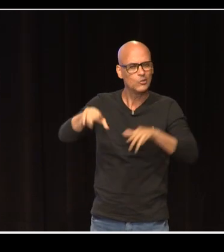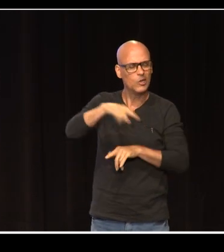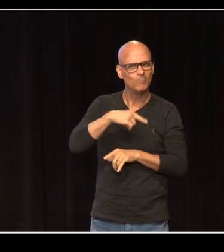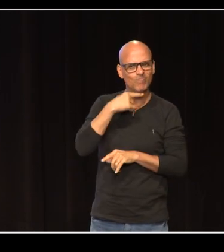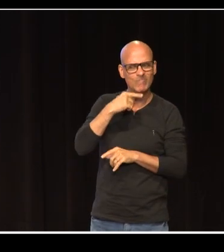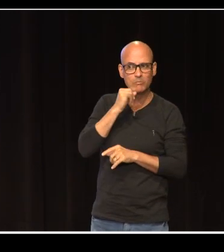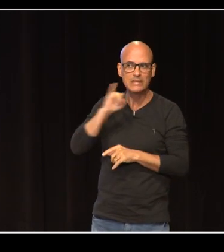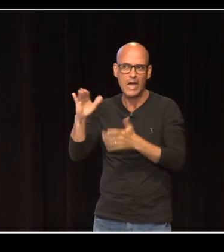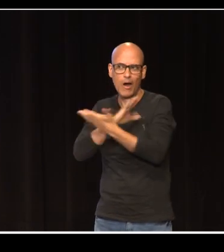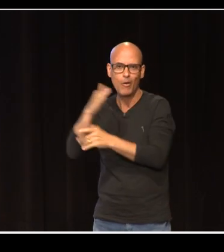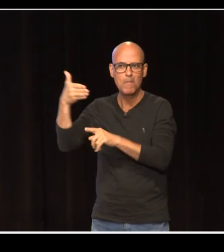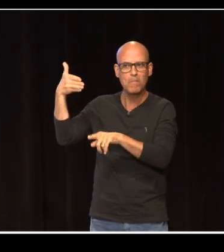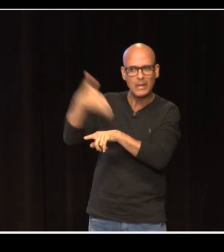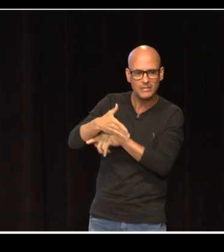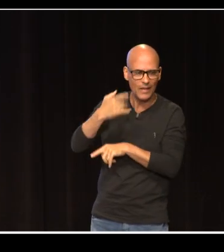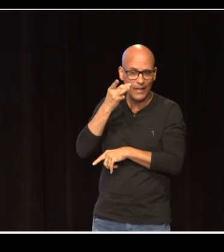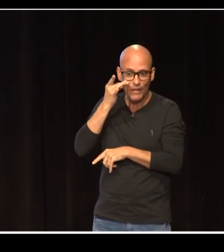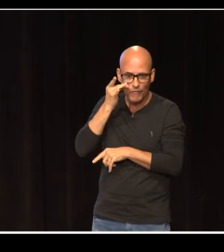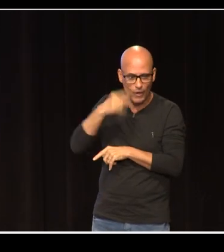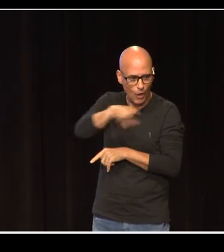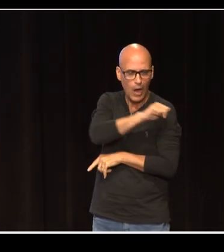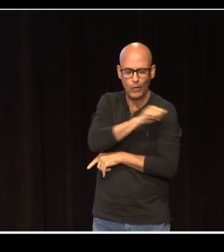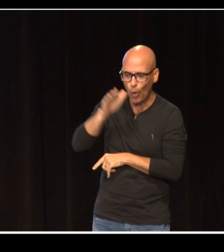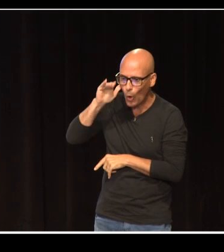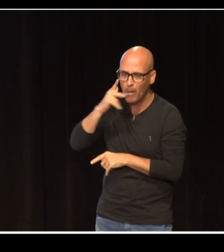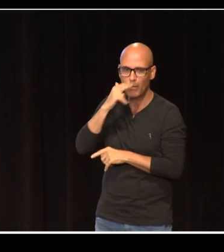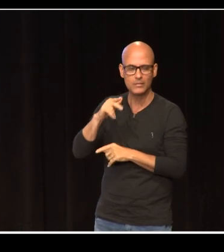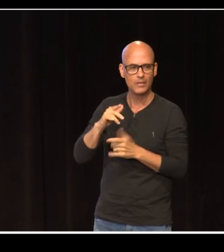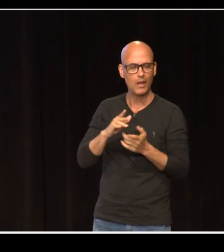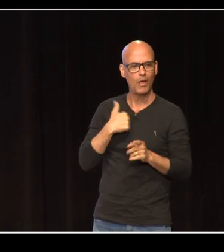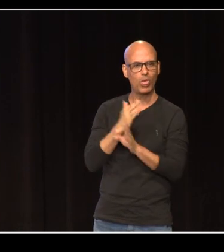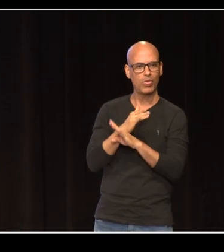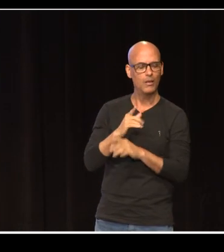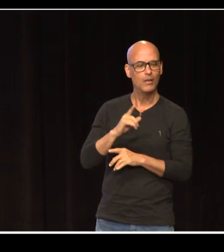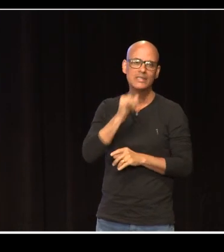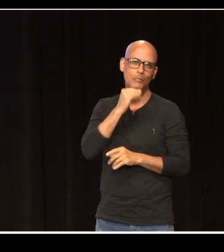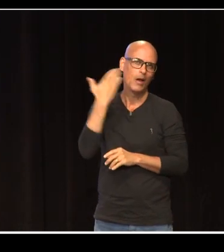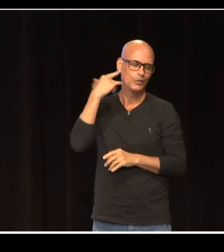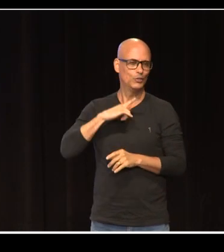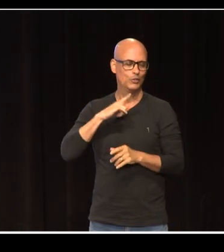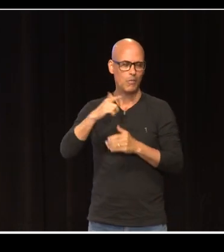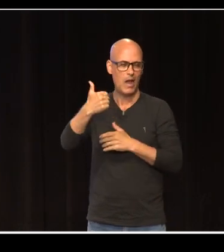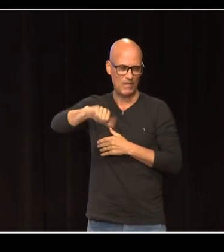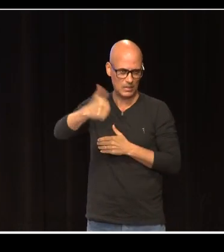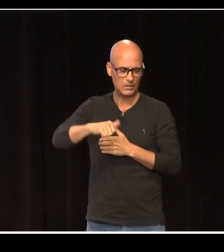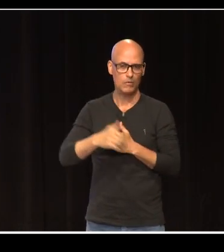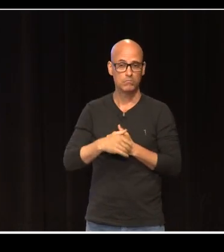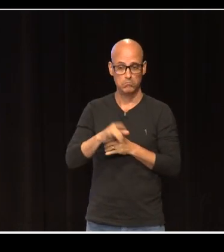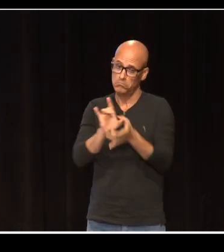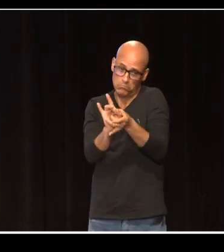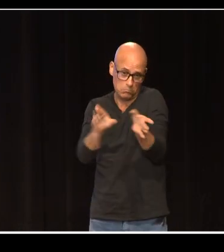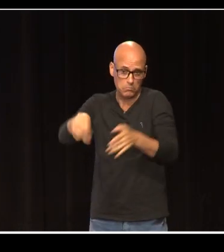se passar alguém e ver eu fazendo essa atividade, vai pensar o quê? Né? No outro dia eu estava dando uma avaliação e era com